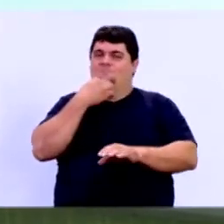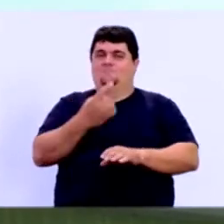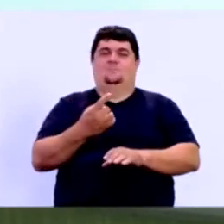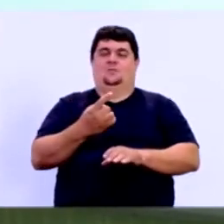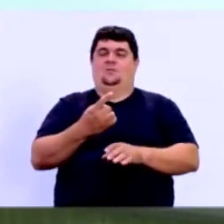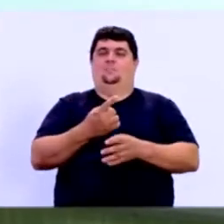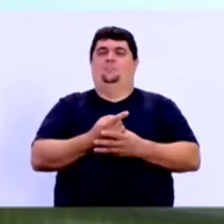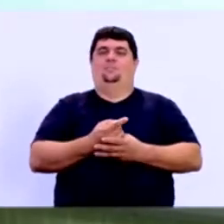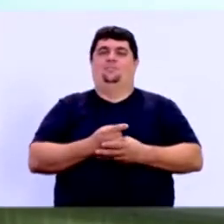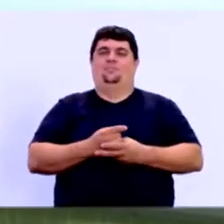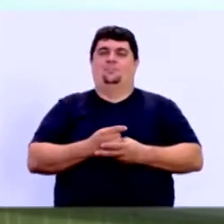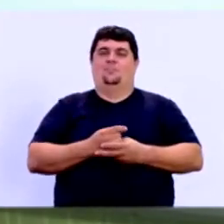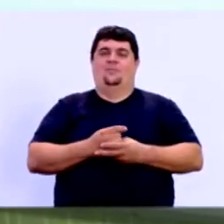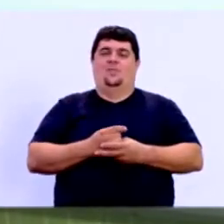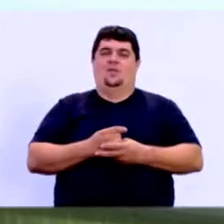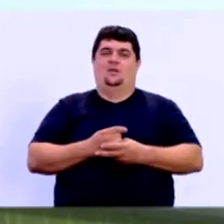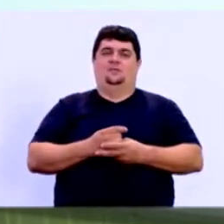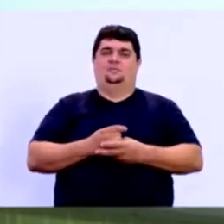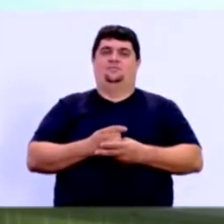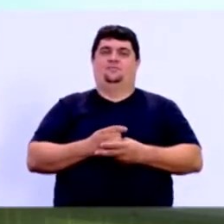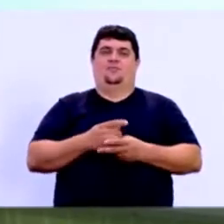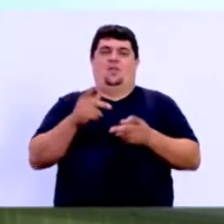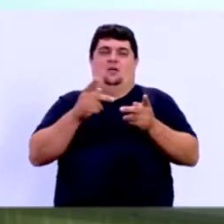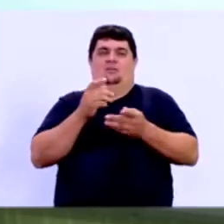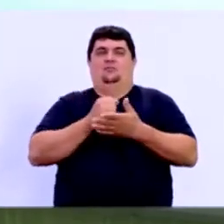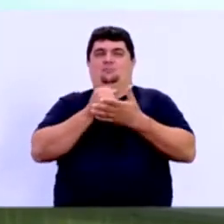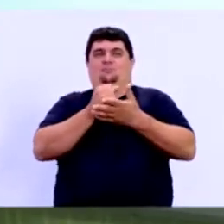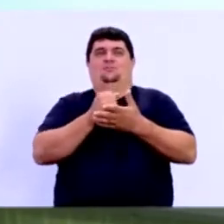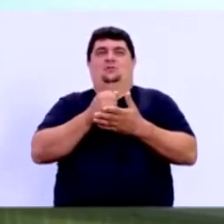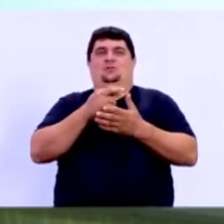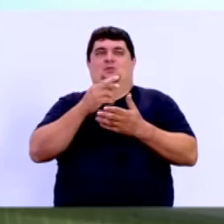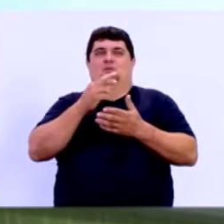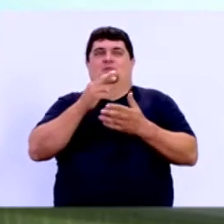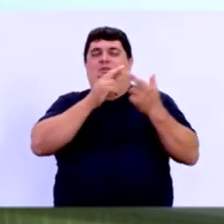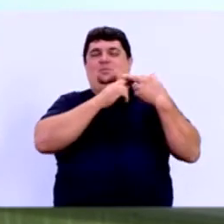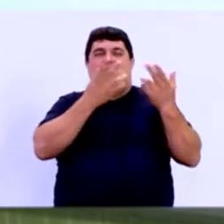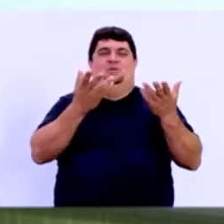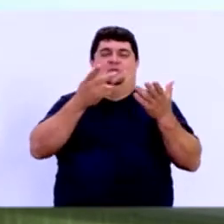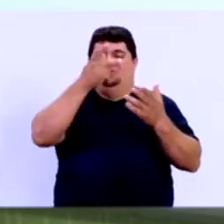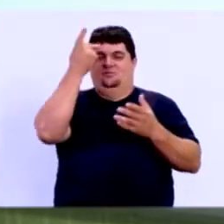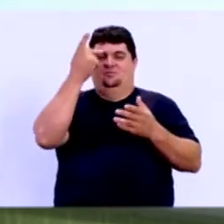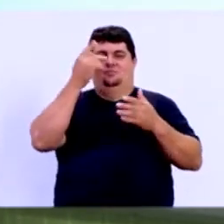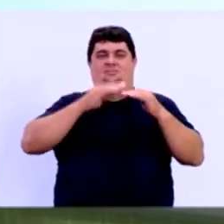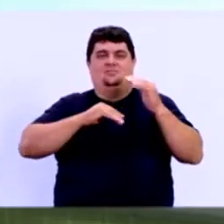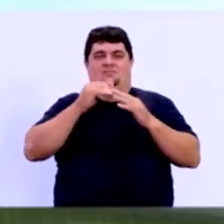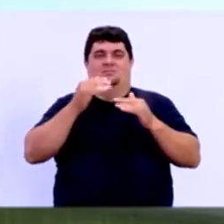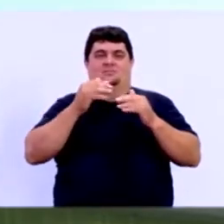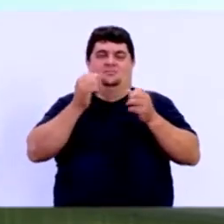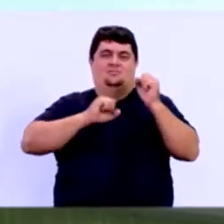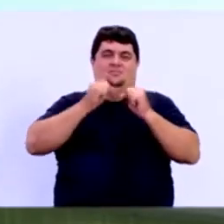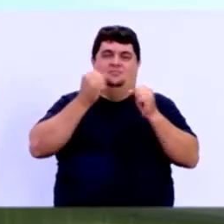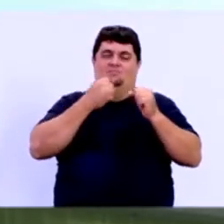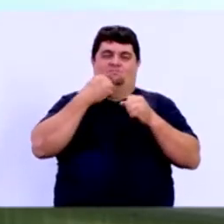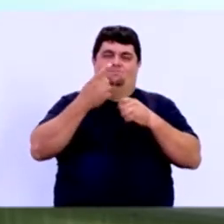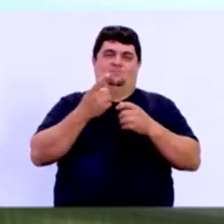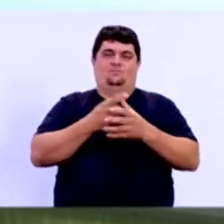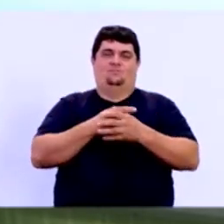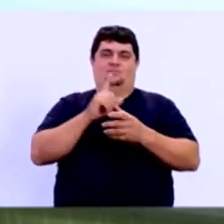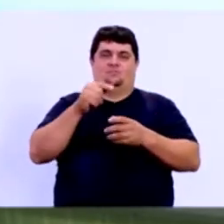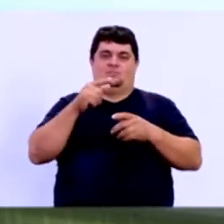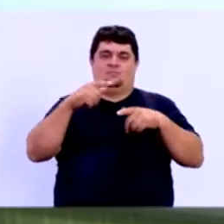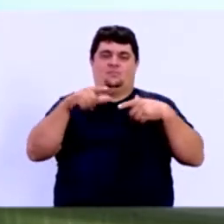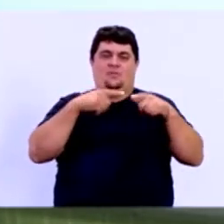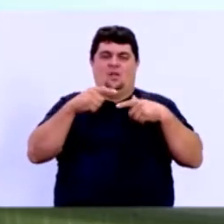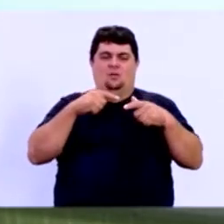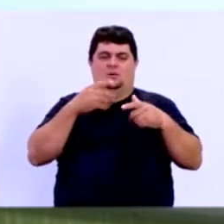ajudar o setor de produção, o responsável pela produção, o responsável pela fábrica a fazer isso. Isso é um trabalho